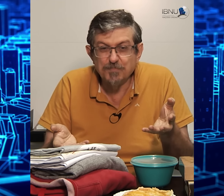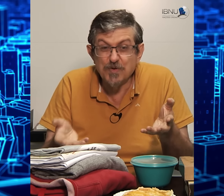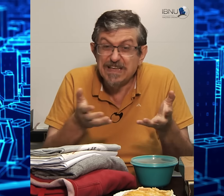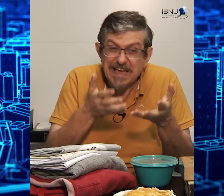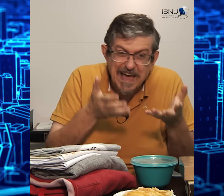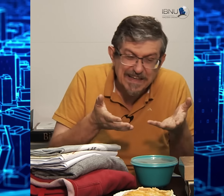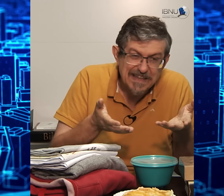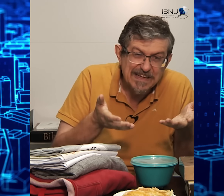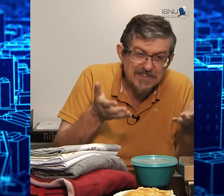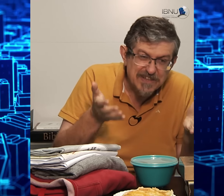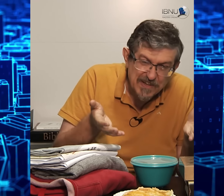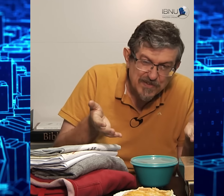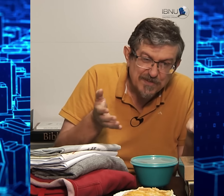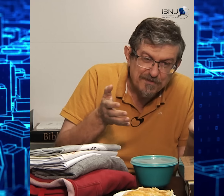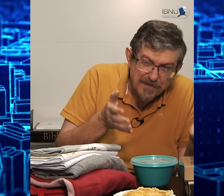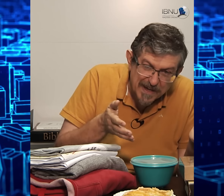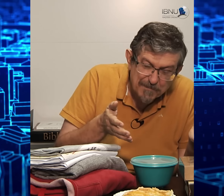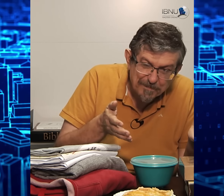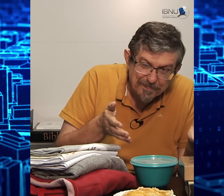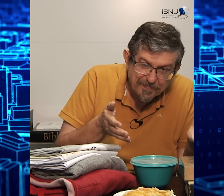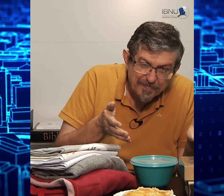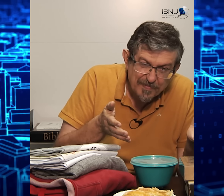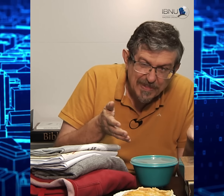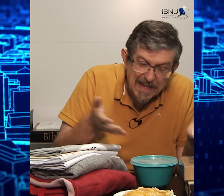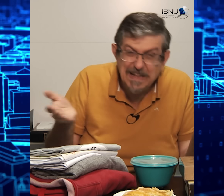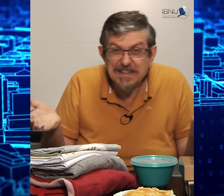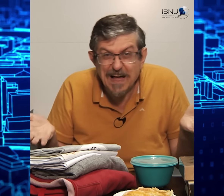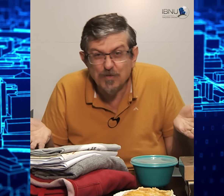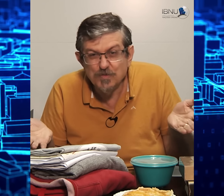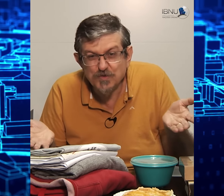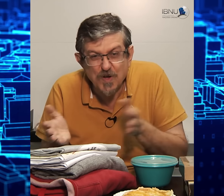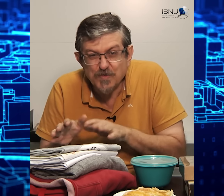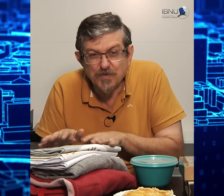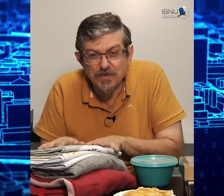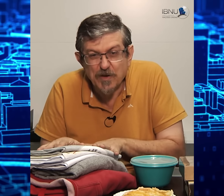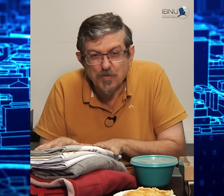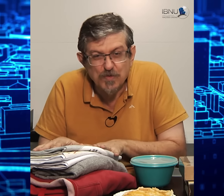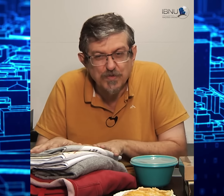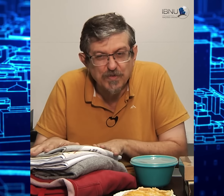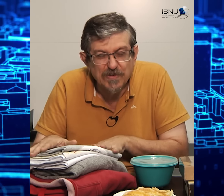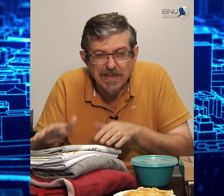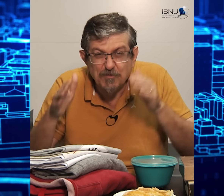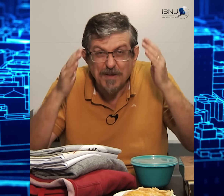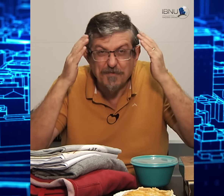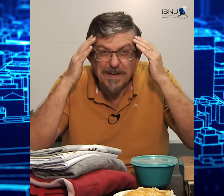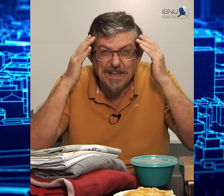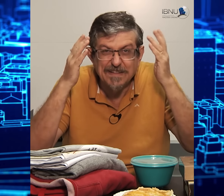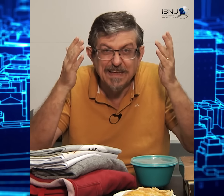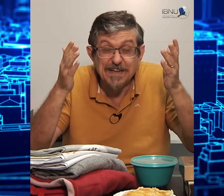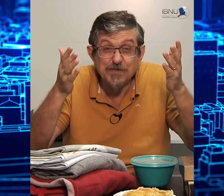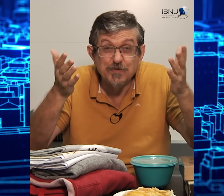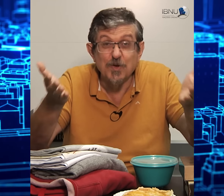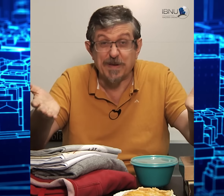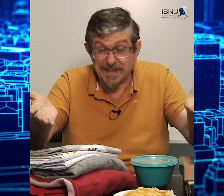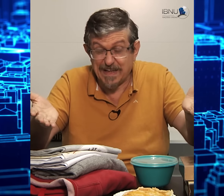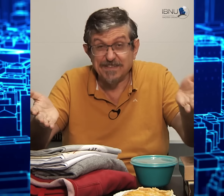então por que é que a gente vai lidar com os nossos recursos sem uma